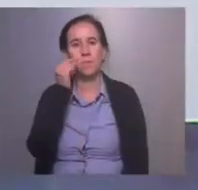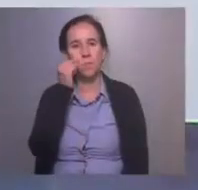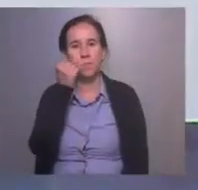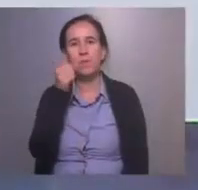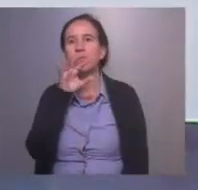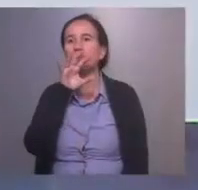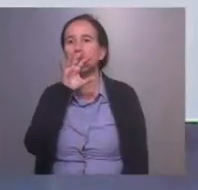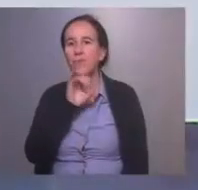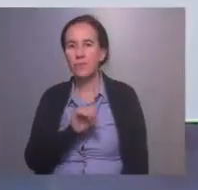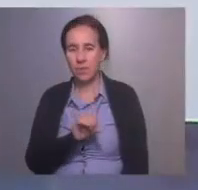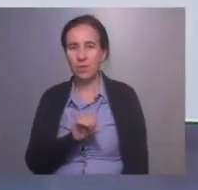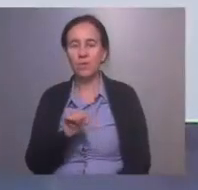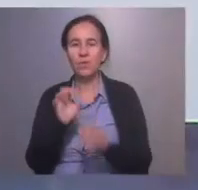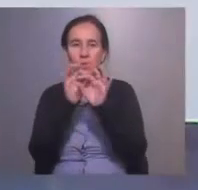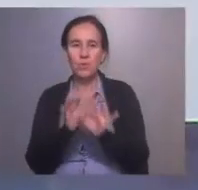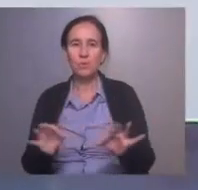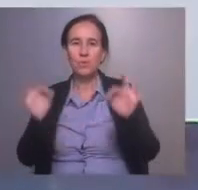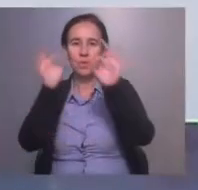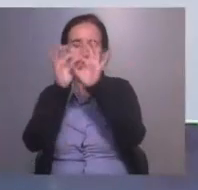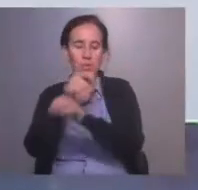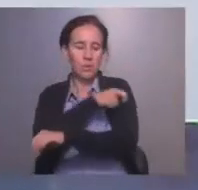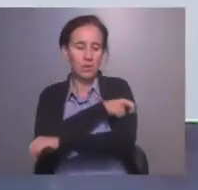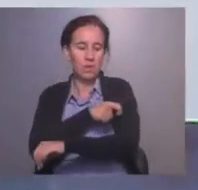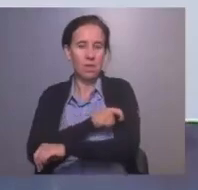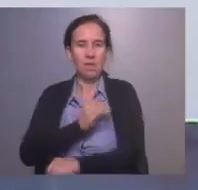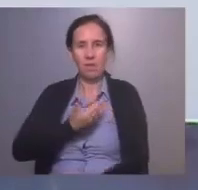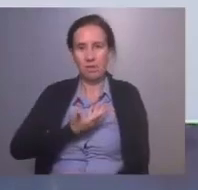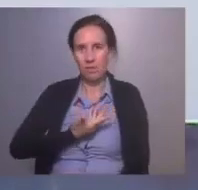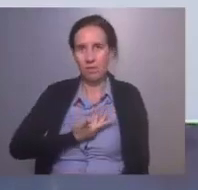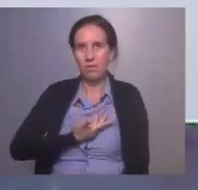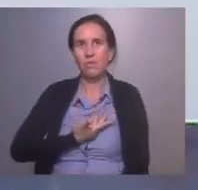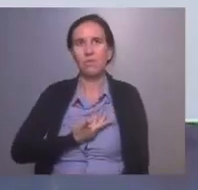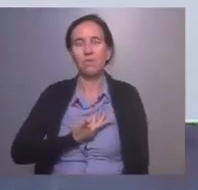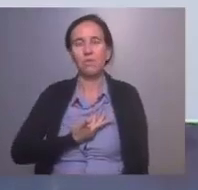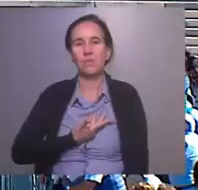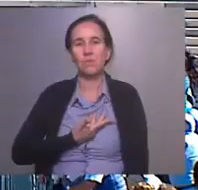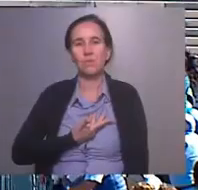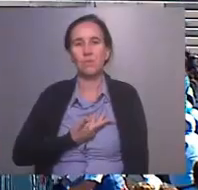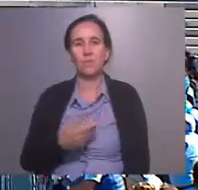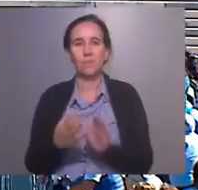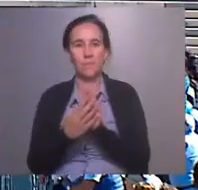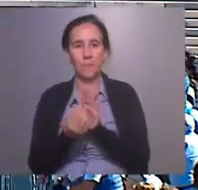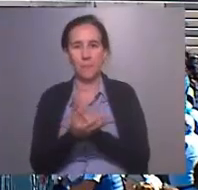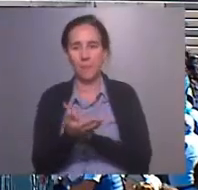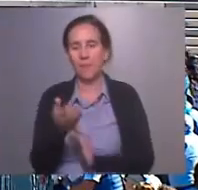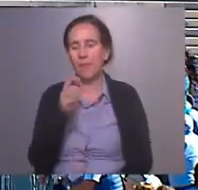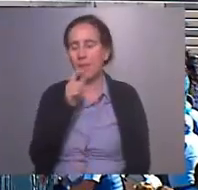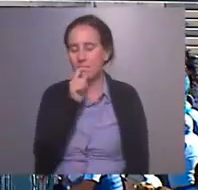Em nome do Pai, do Filho e do Espírito Santo.